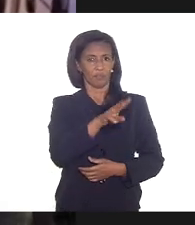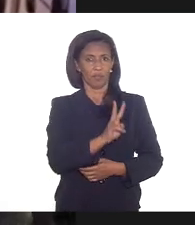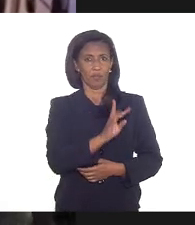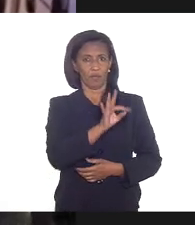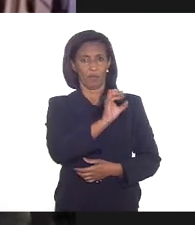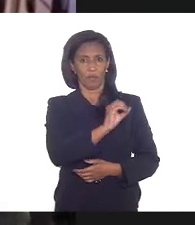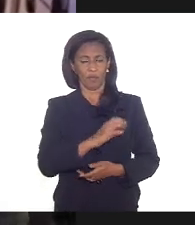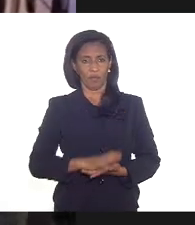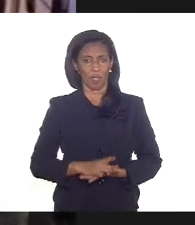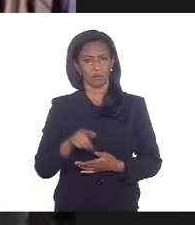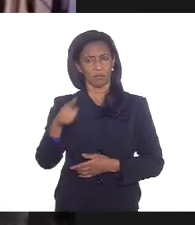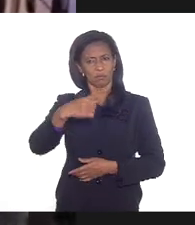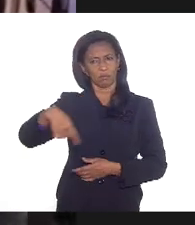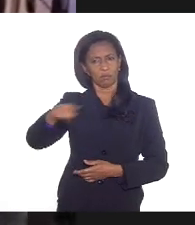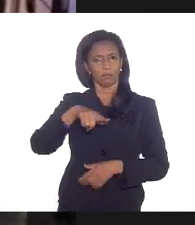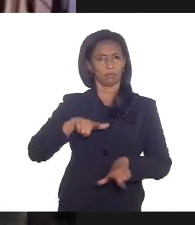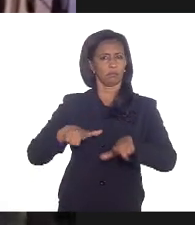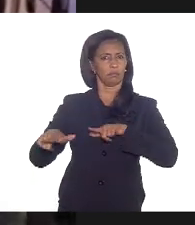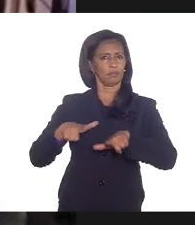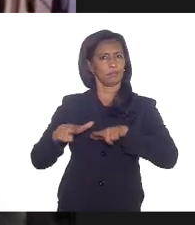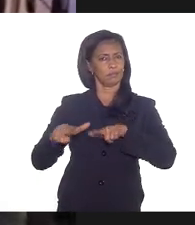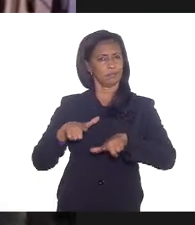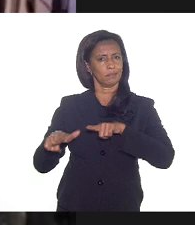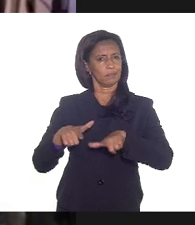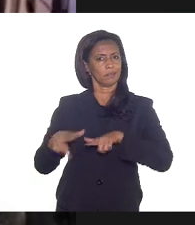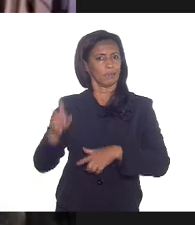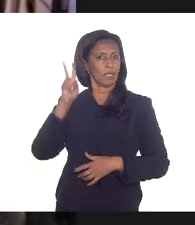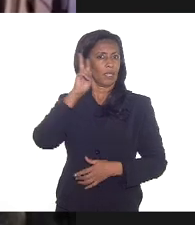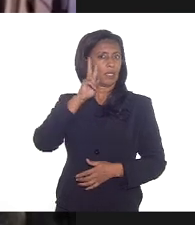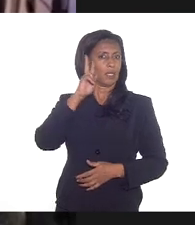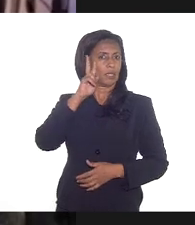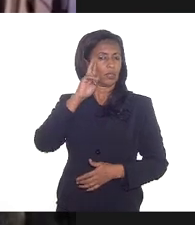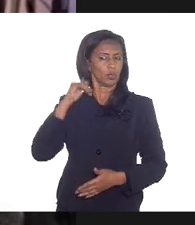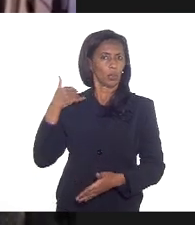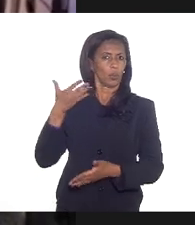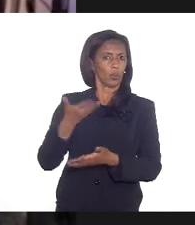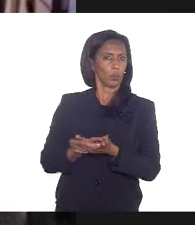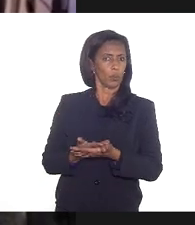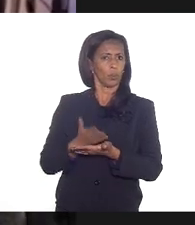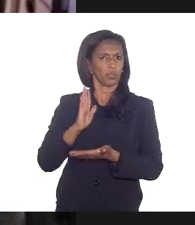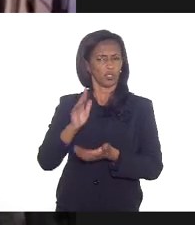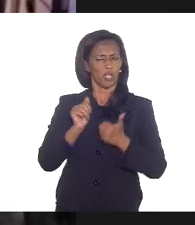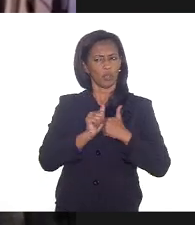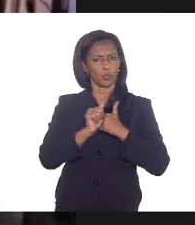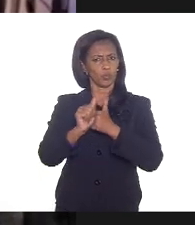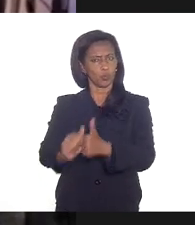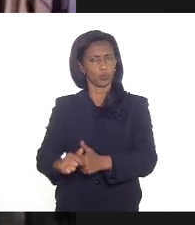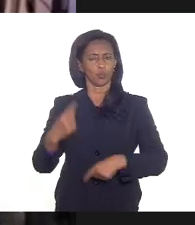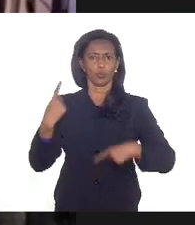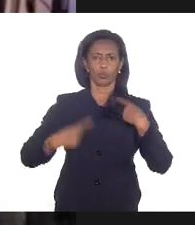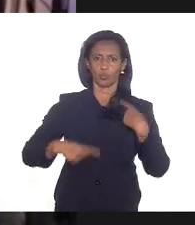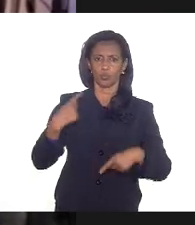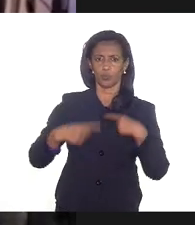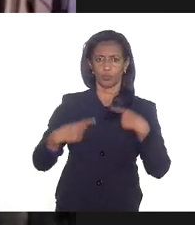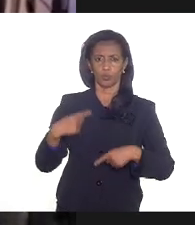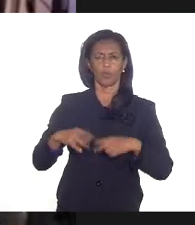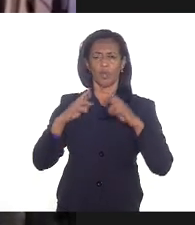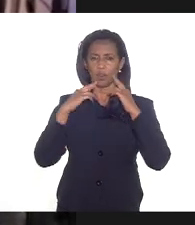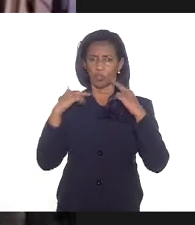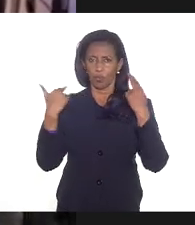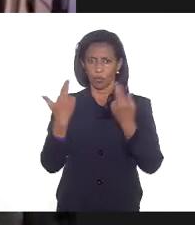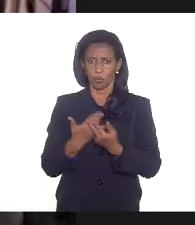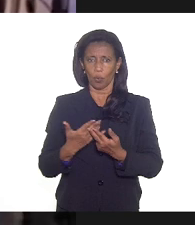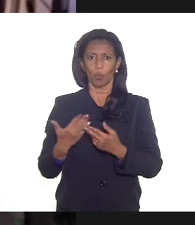veto esse trabalhadores é uma luta histórica Como já foi colocado acompanhei os debates acompanha em várias